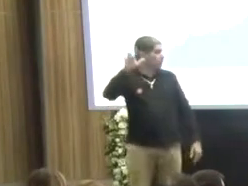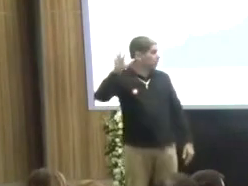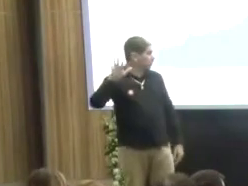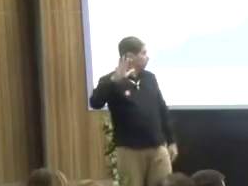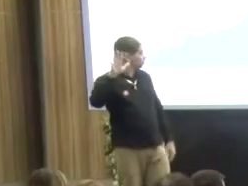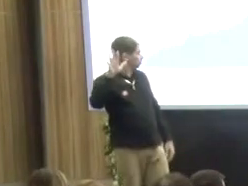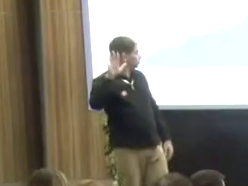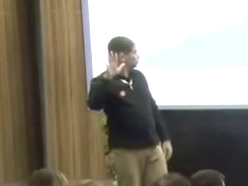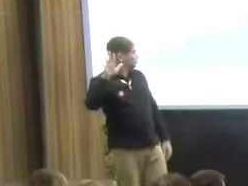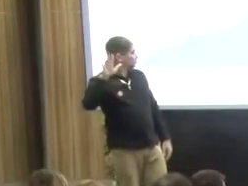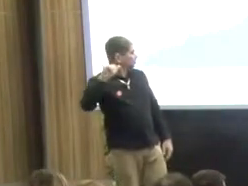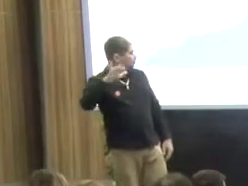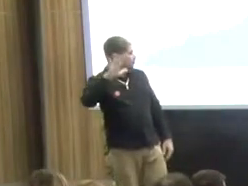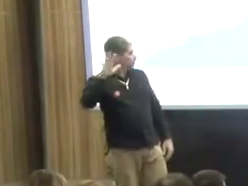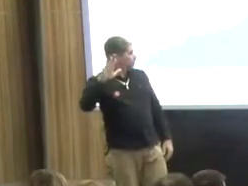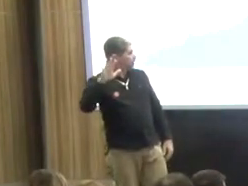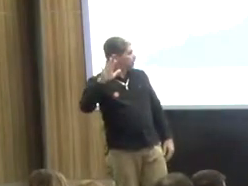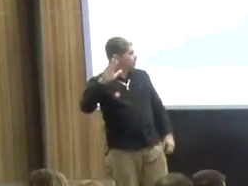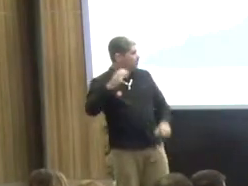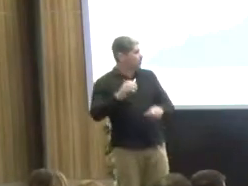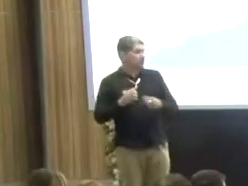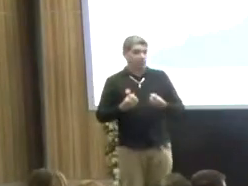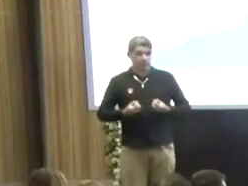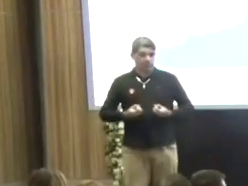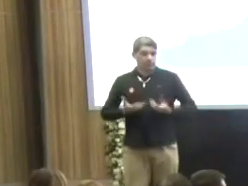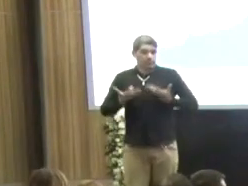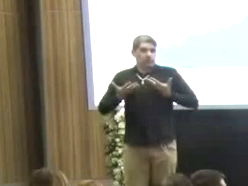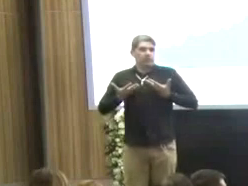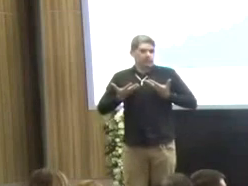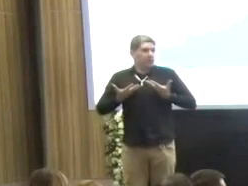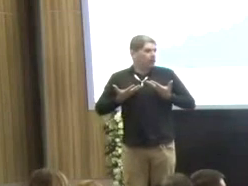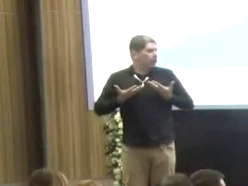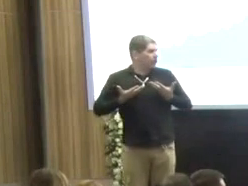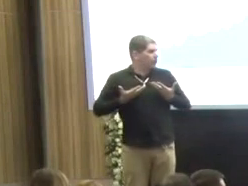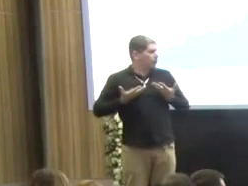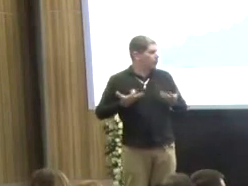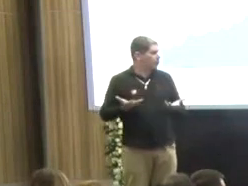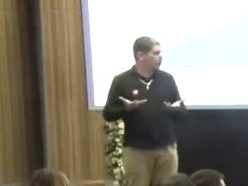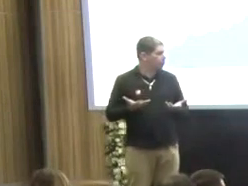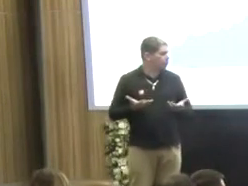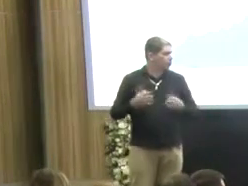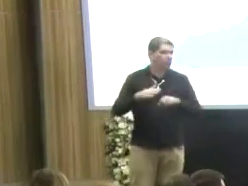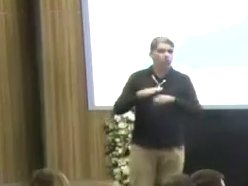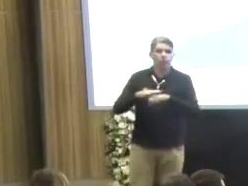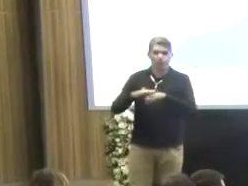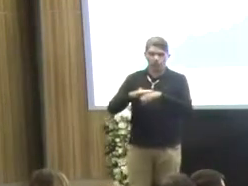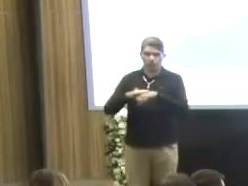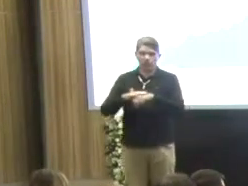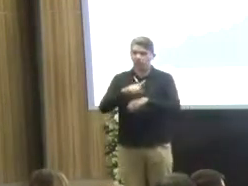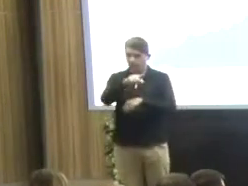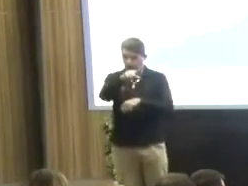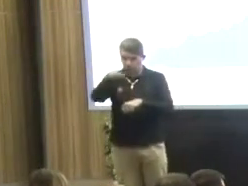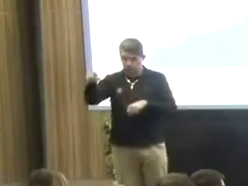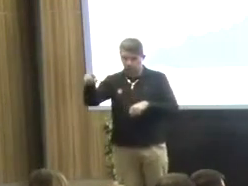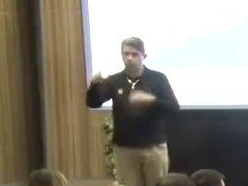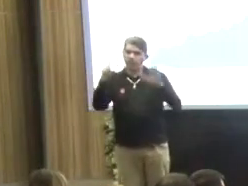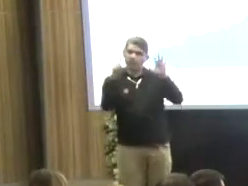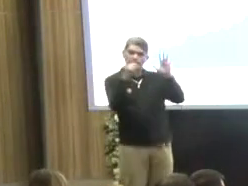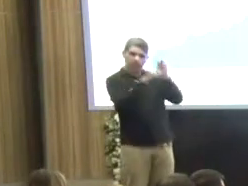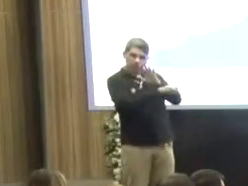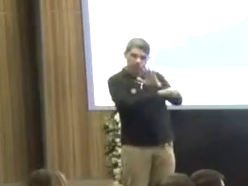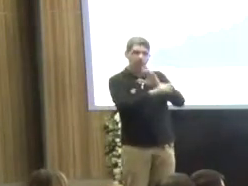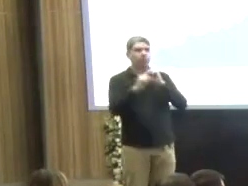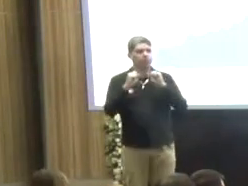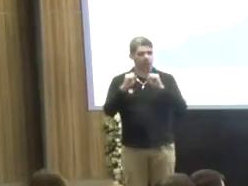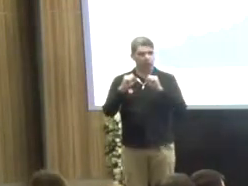de inspiração para a conversa, e só para relembrar, que se tiver aluno meu aqui, tem que mandar uma perguntinha, tá certo? Eu vou ficar